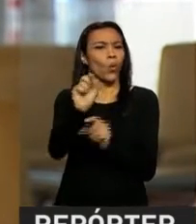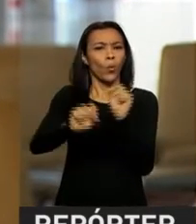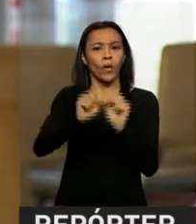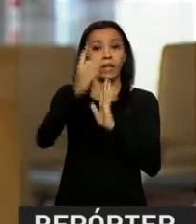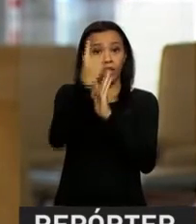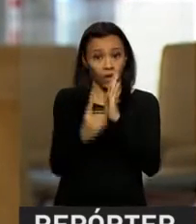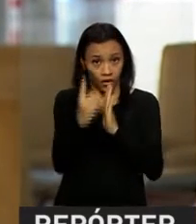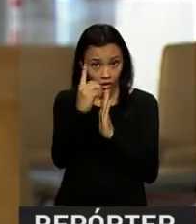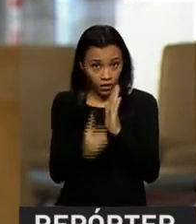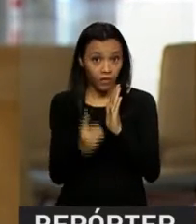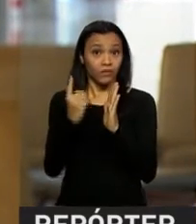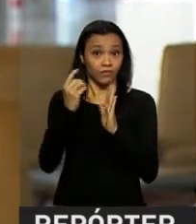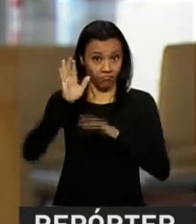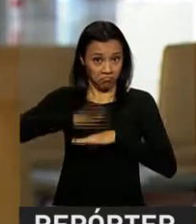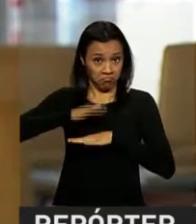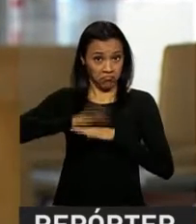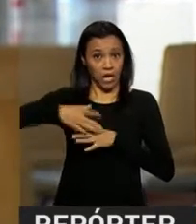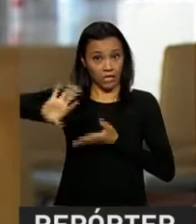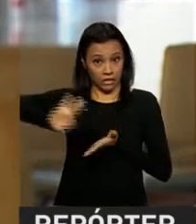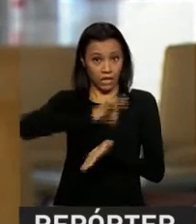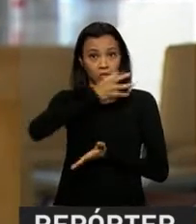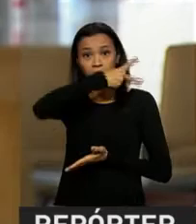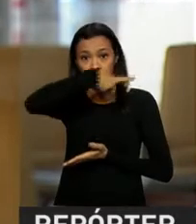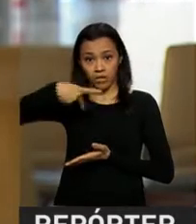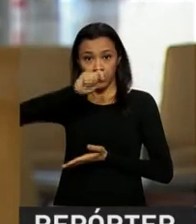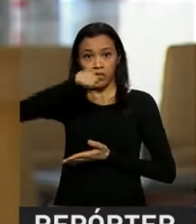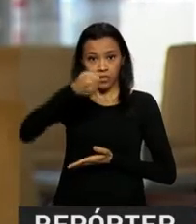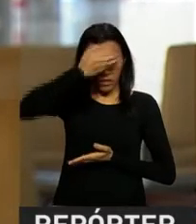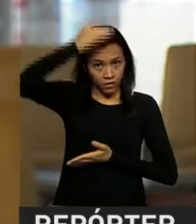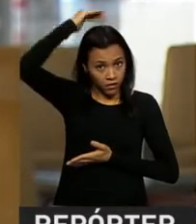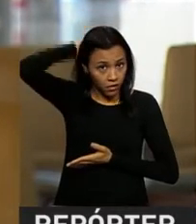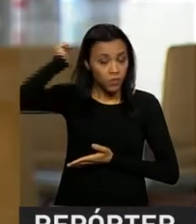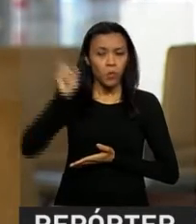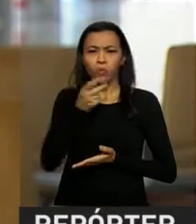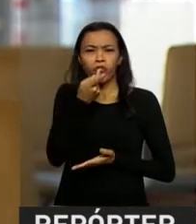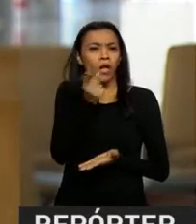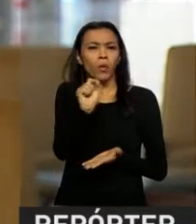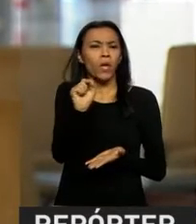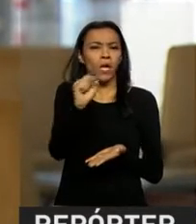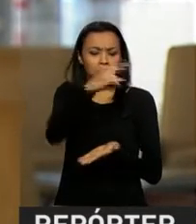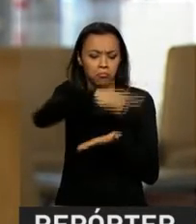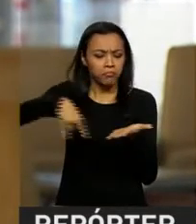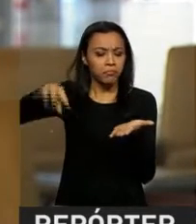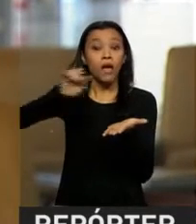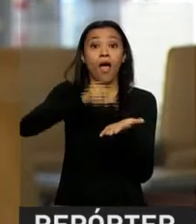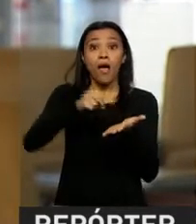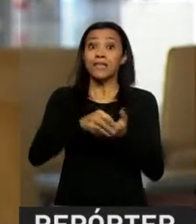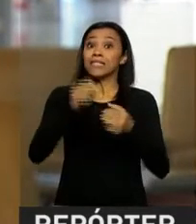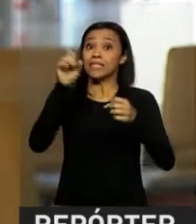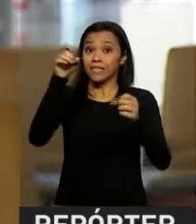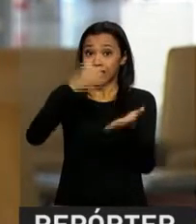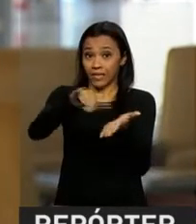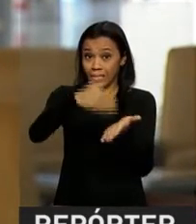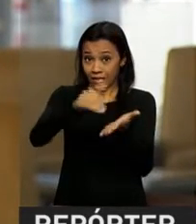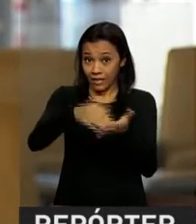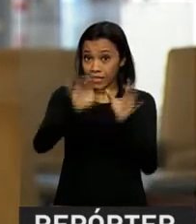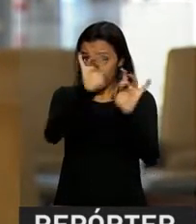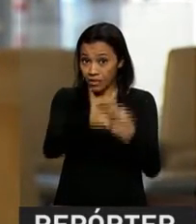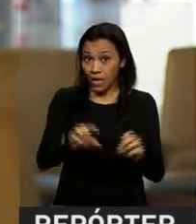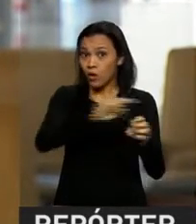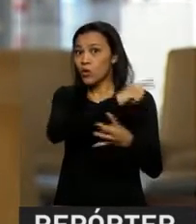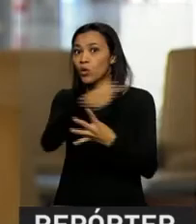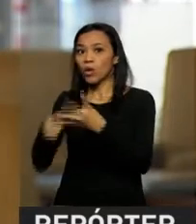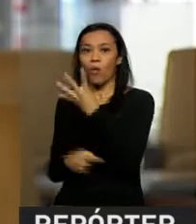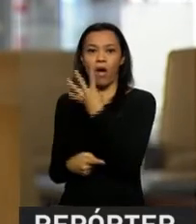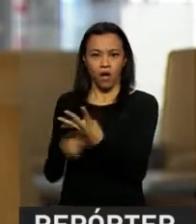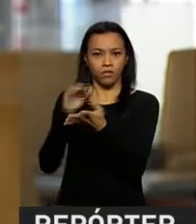decreto presidencial assinado por Michel Temer e que determina aí a transferência de uma secretaria especial e de outras